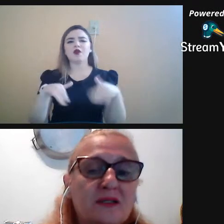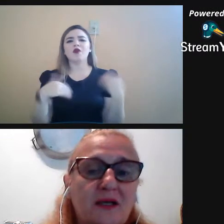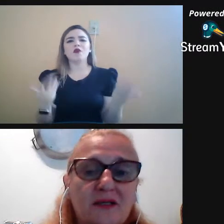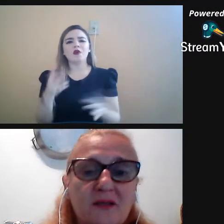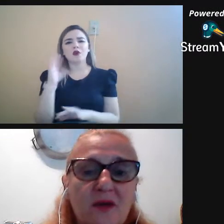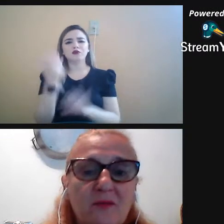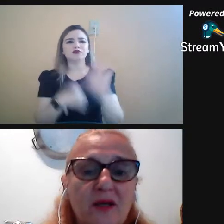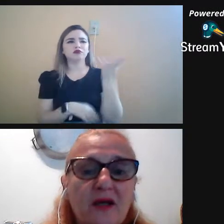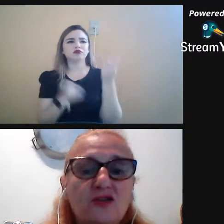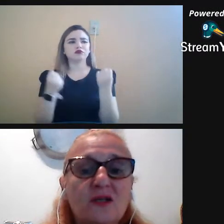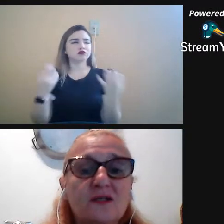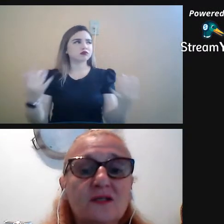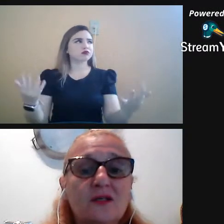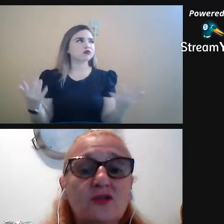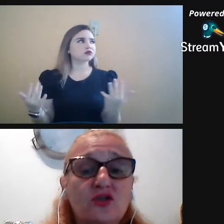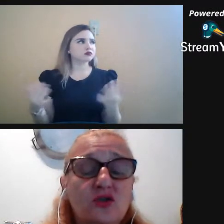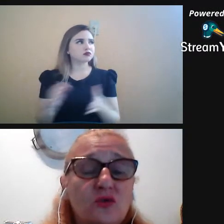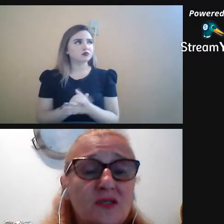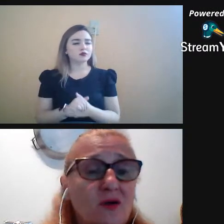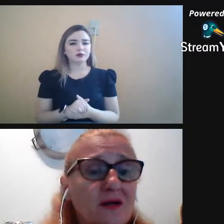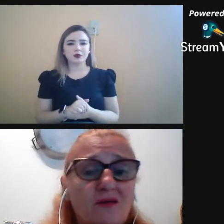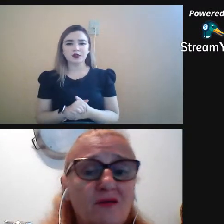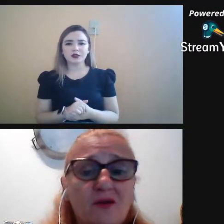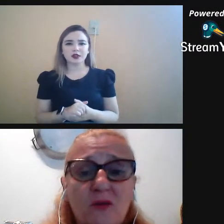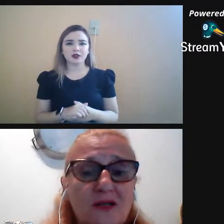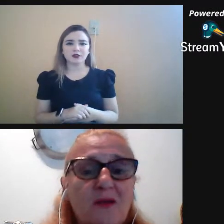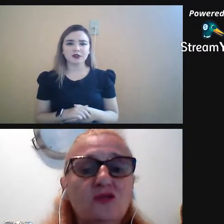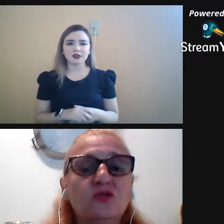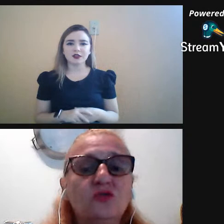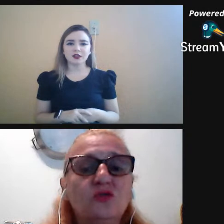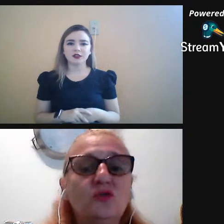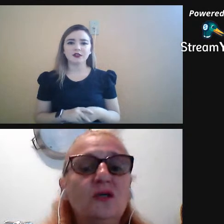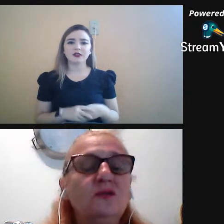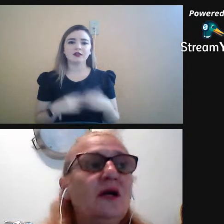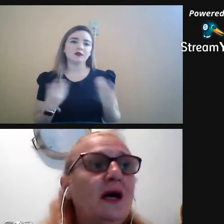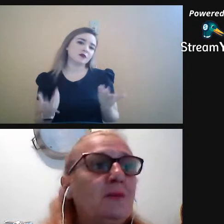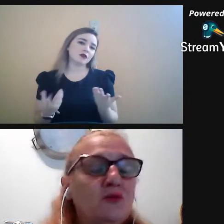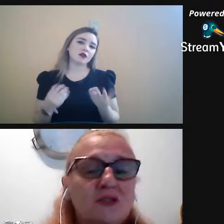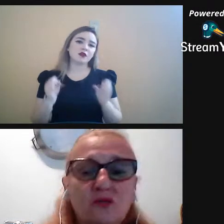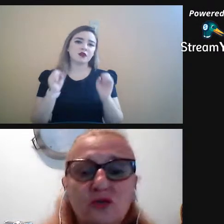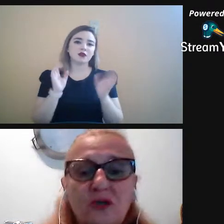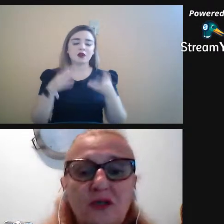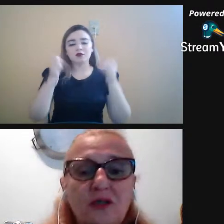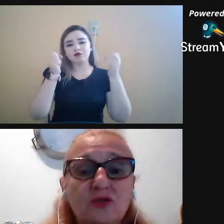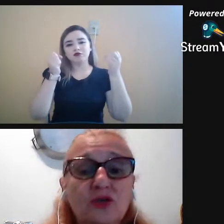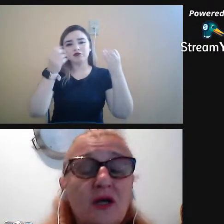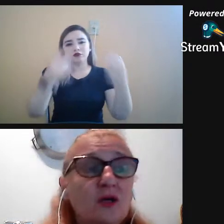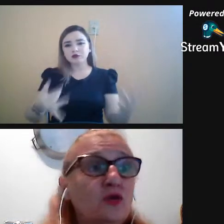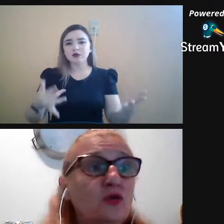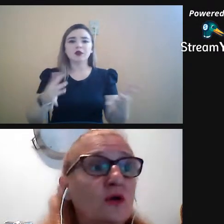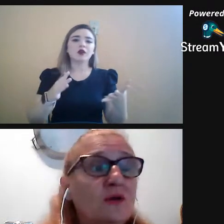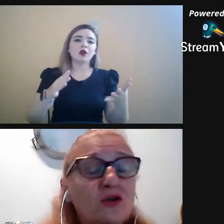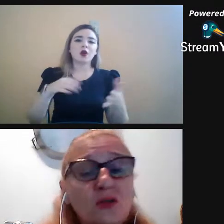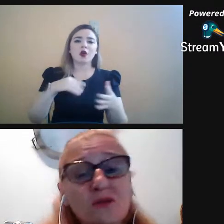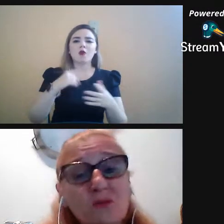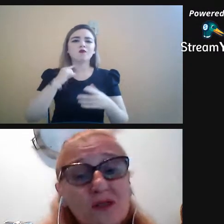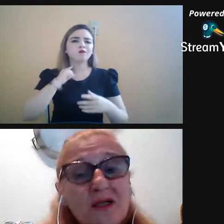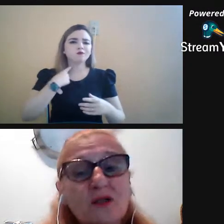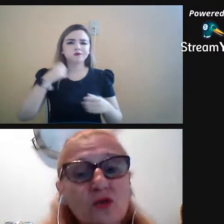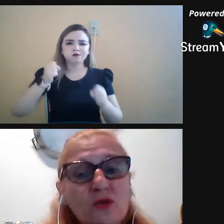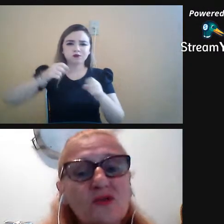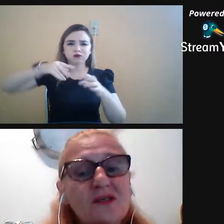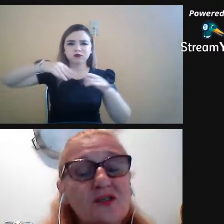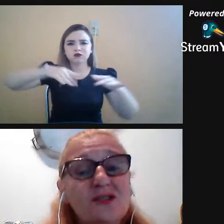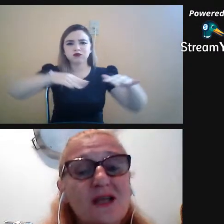que pensar nesse meio ambiente, nessa destruição cada vez mais dessa camada de ozônio, a poluição dos rios, nós